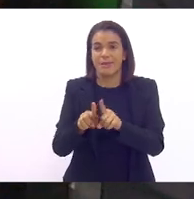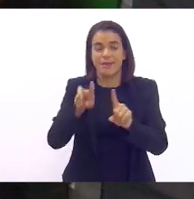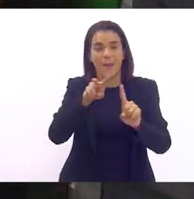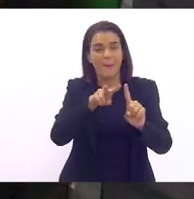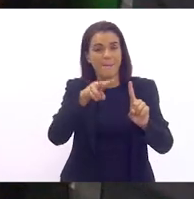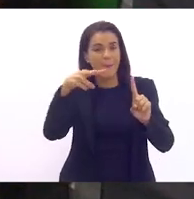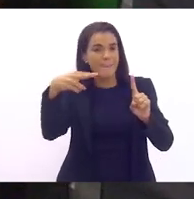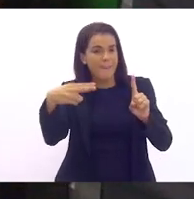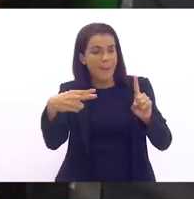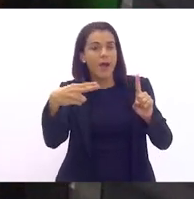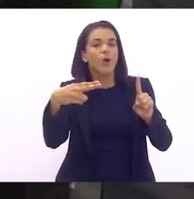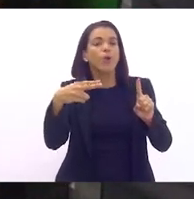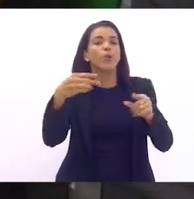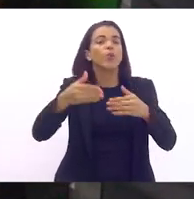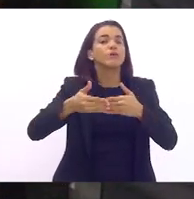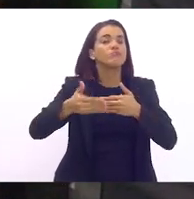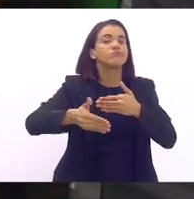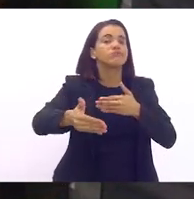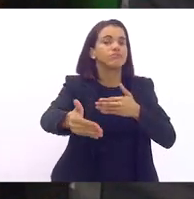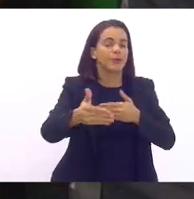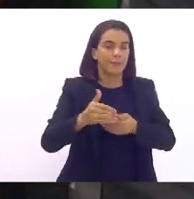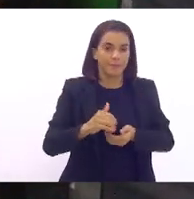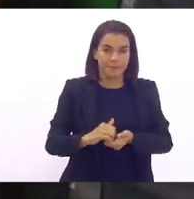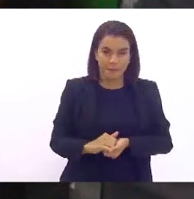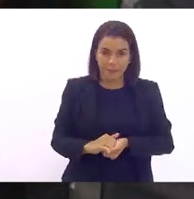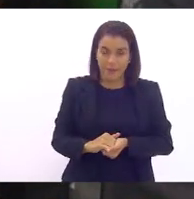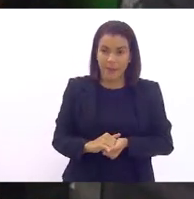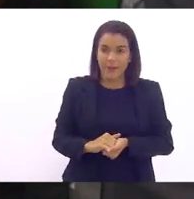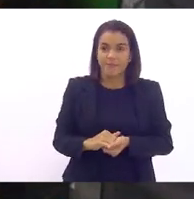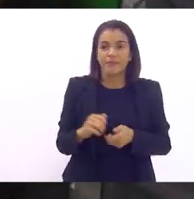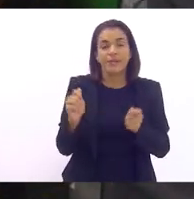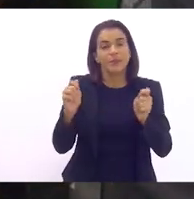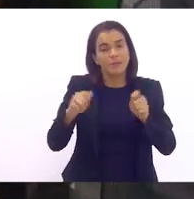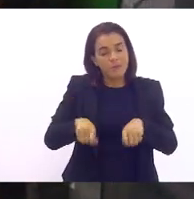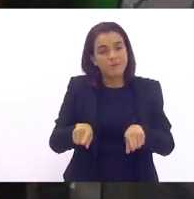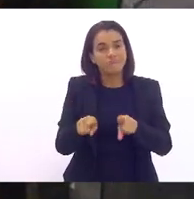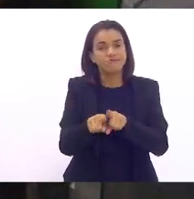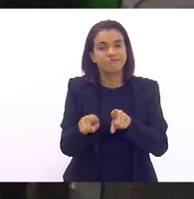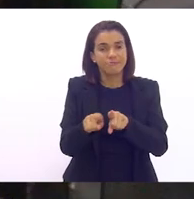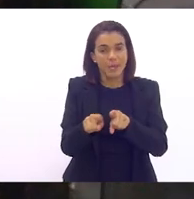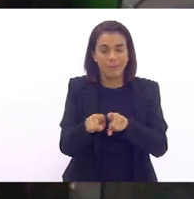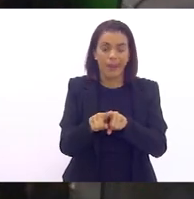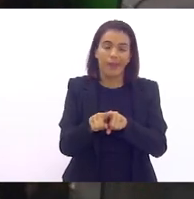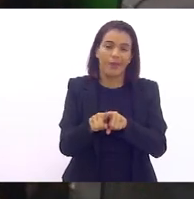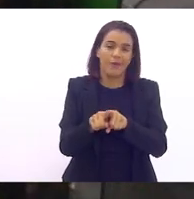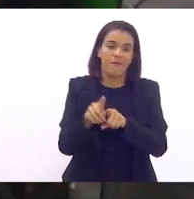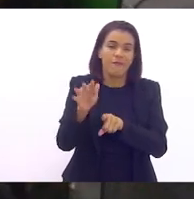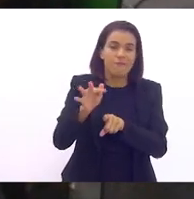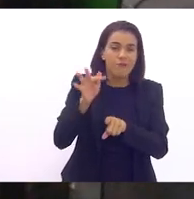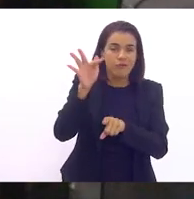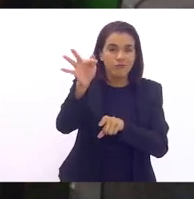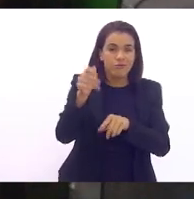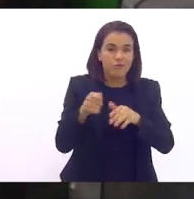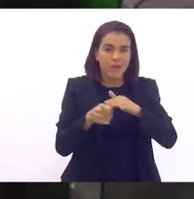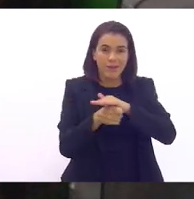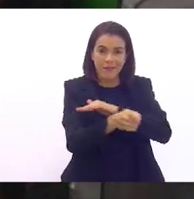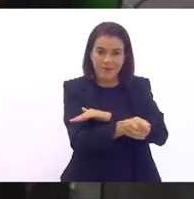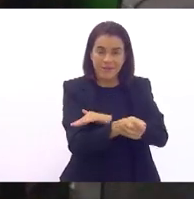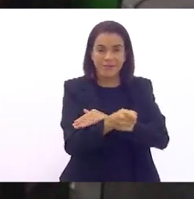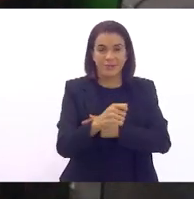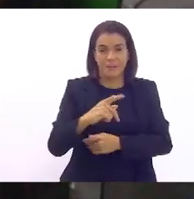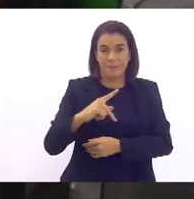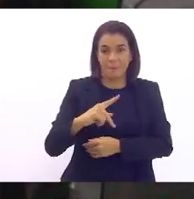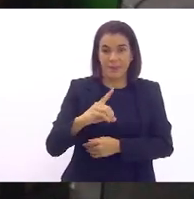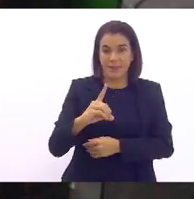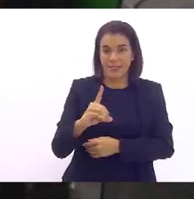frente do que vem por aí né e que isso possa balizar futuros investimentos que V vir desde o PDI né